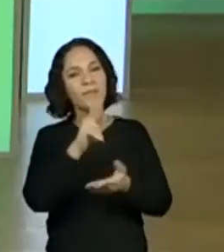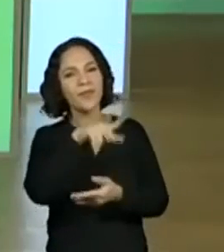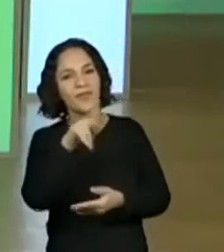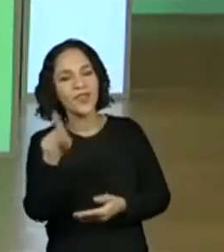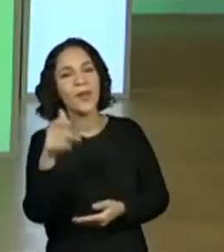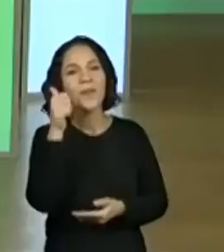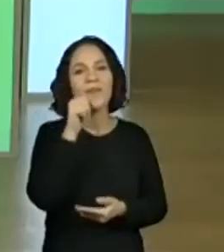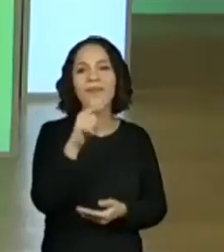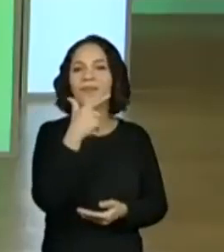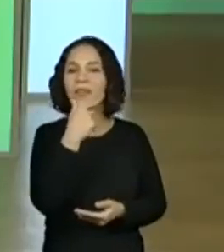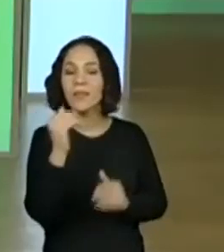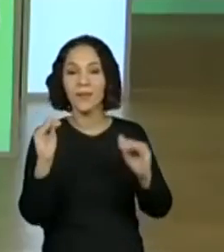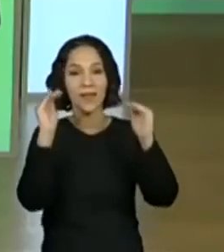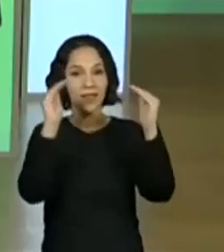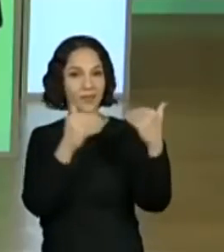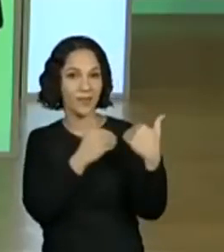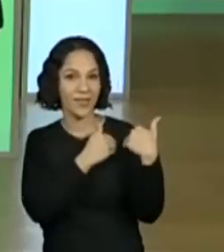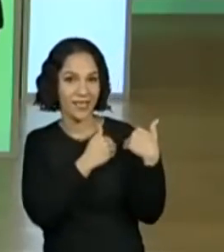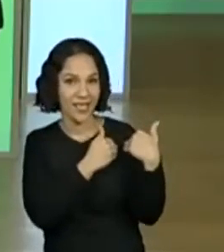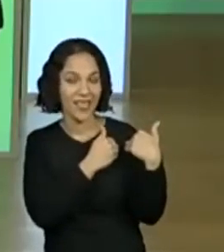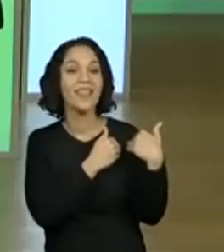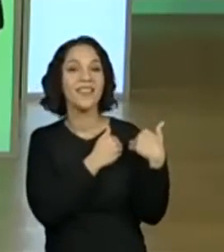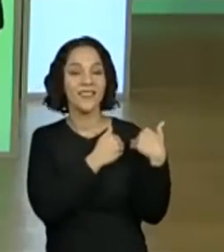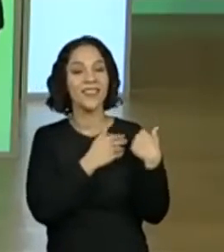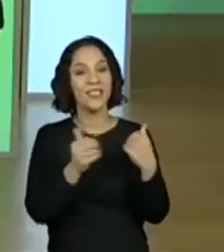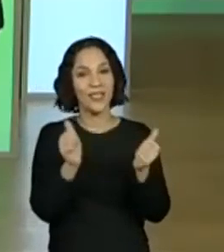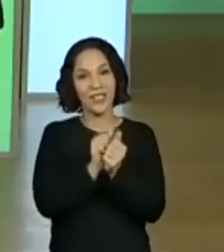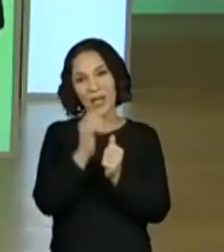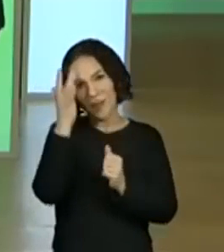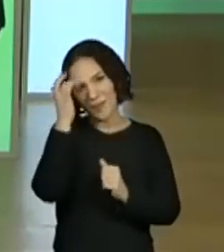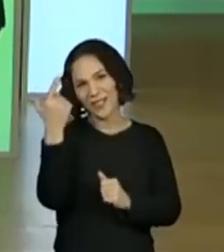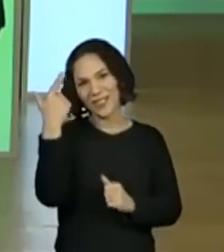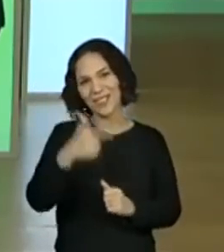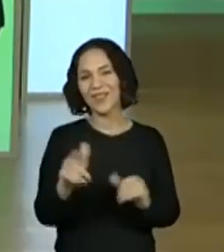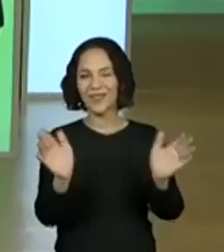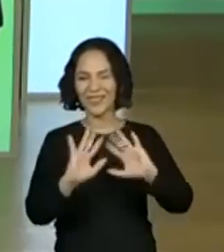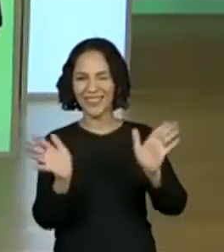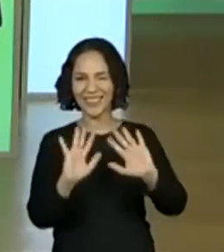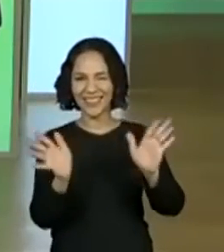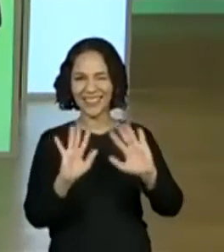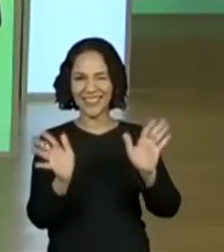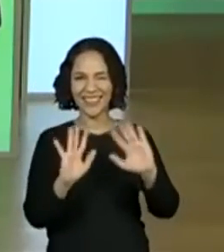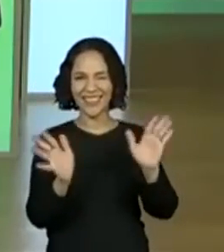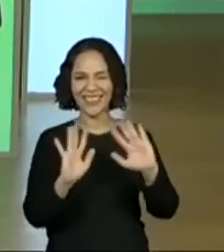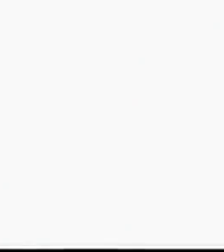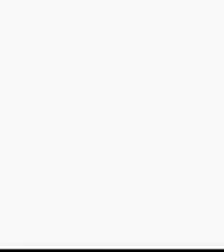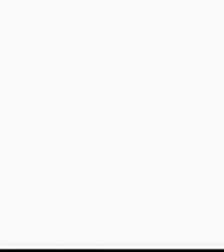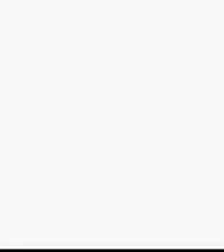professores, professoras, responsáveis. A gente está aqui amanhã de novo. Até. Tchau.